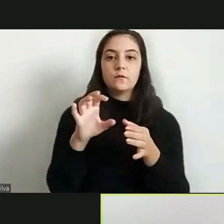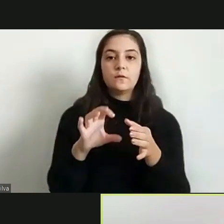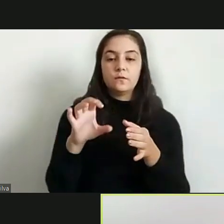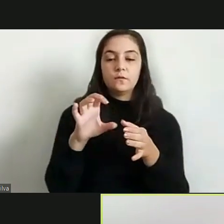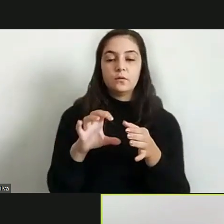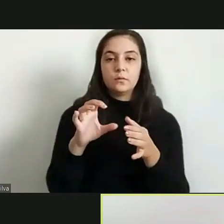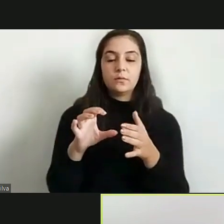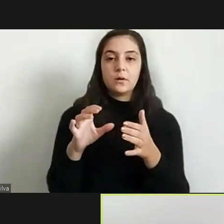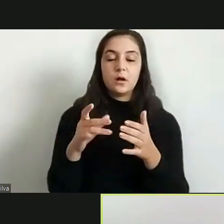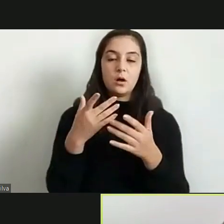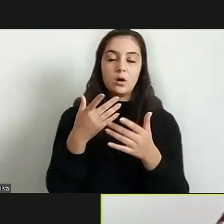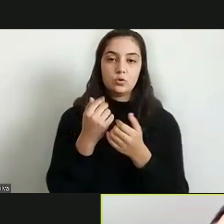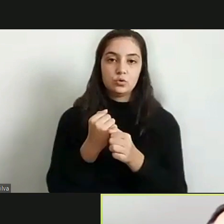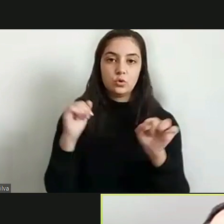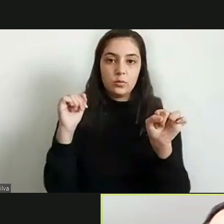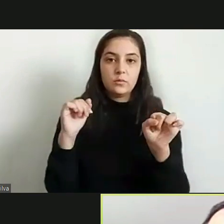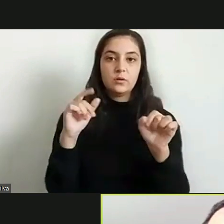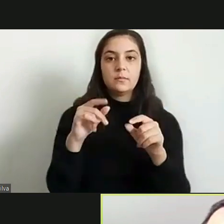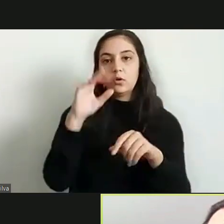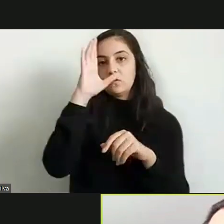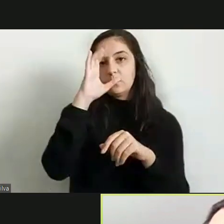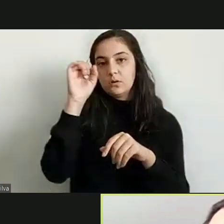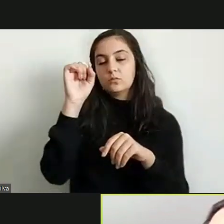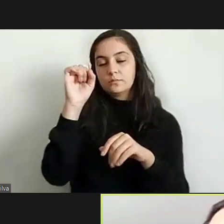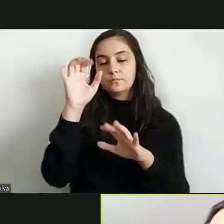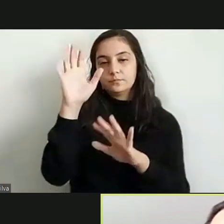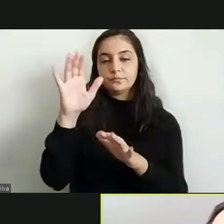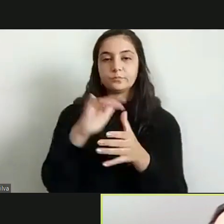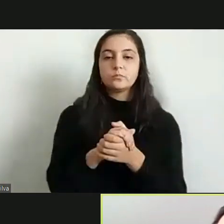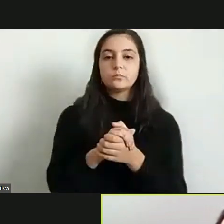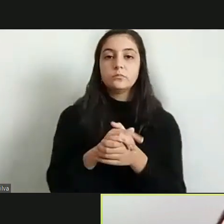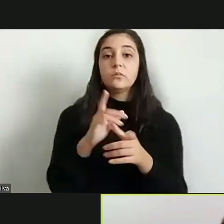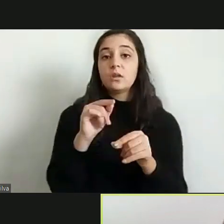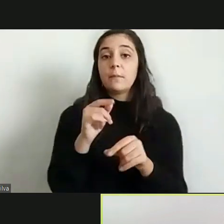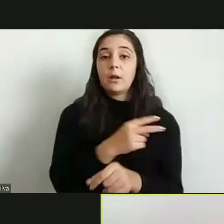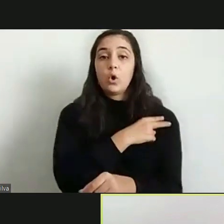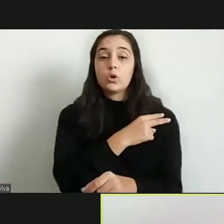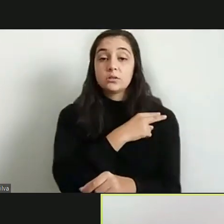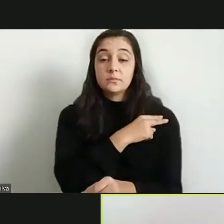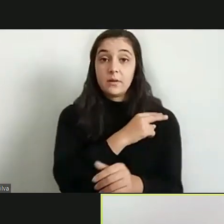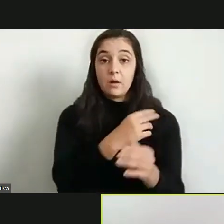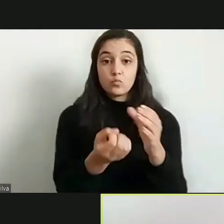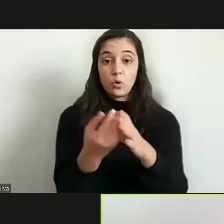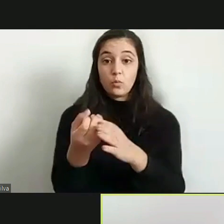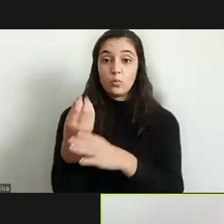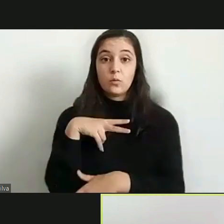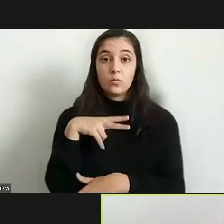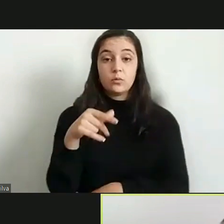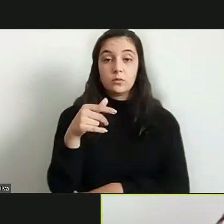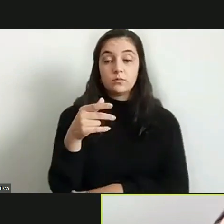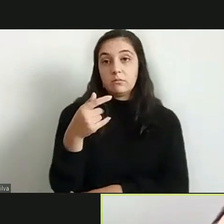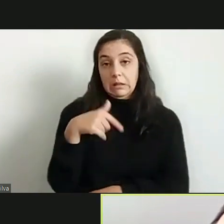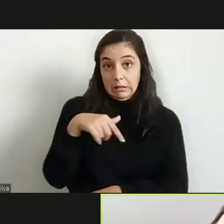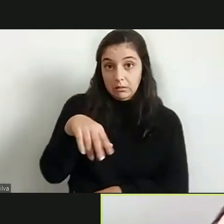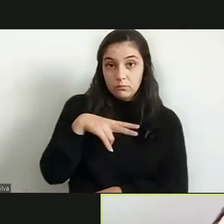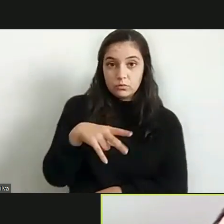República. Nós temos hoje também orçamentos participativos a surgir nas universidades públicas em Portugal, o que é uma ótima notícia,